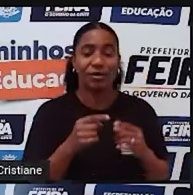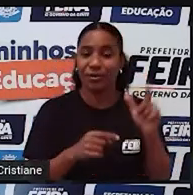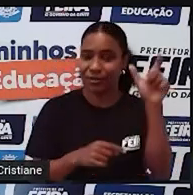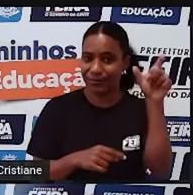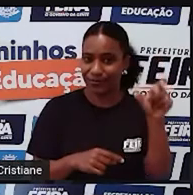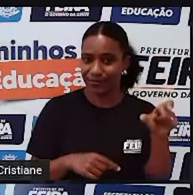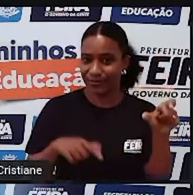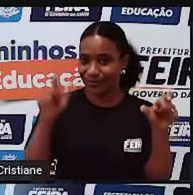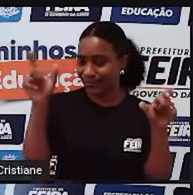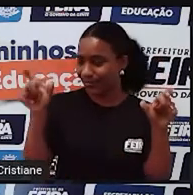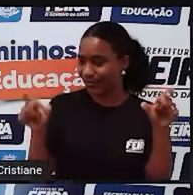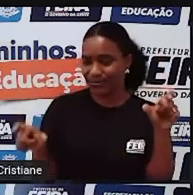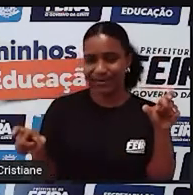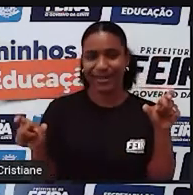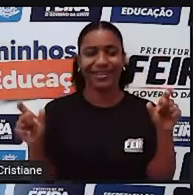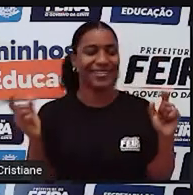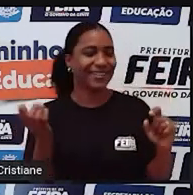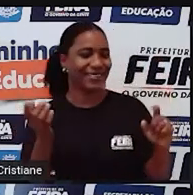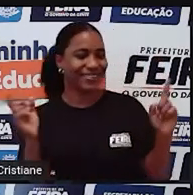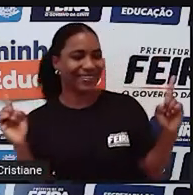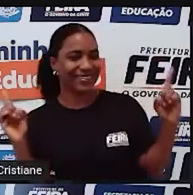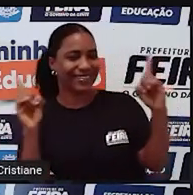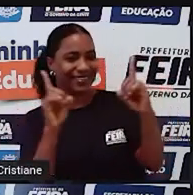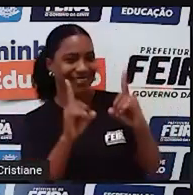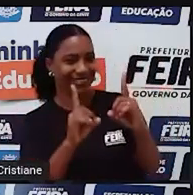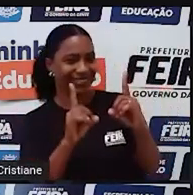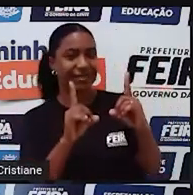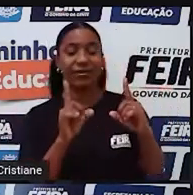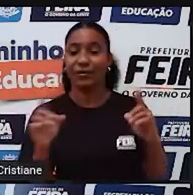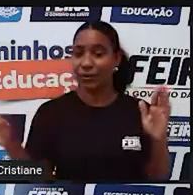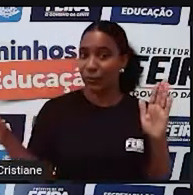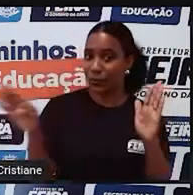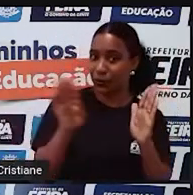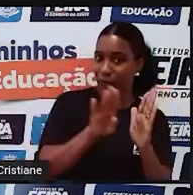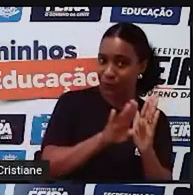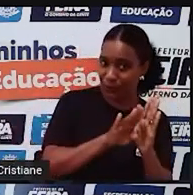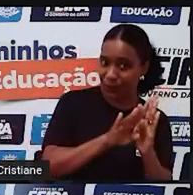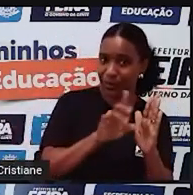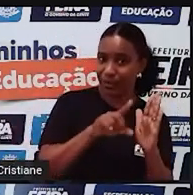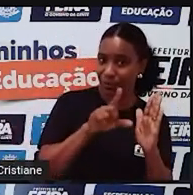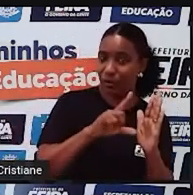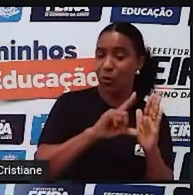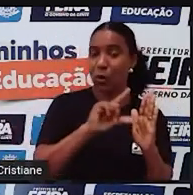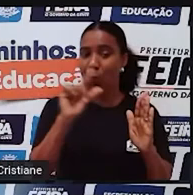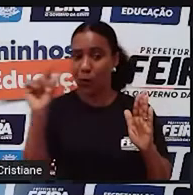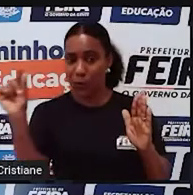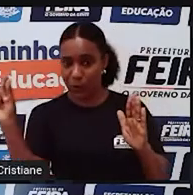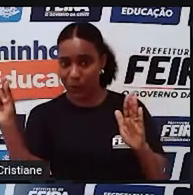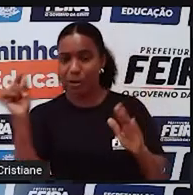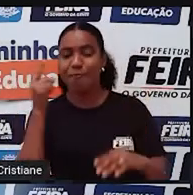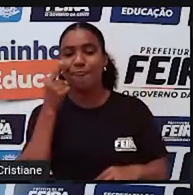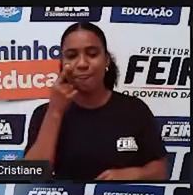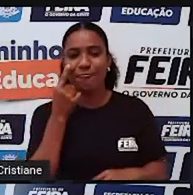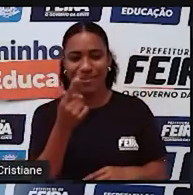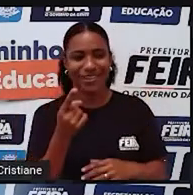personagens para se cumprimentar ao chegar e ao se despedir. Ok? Let's go!